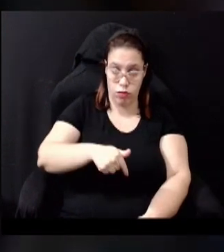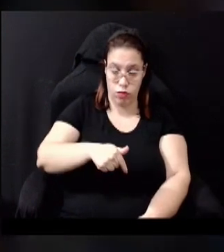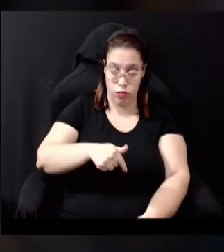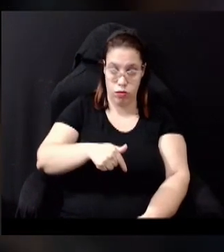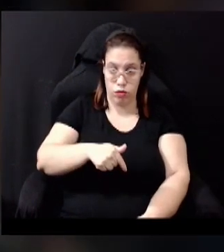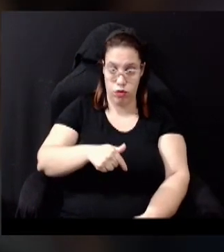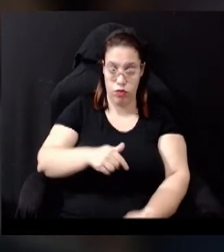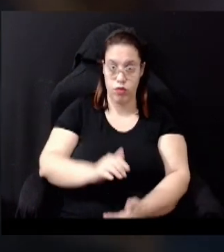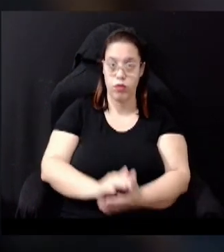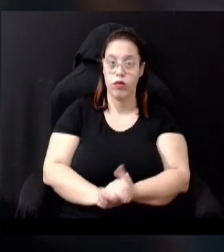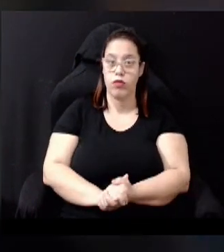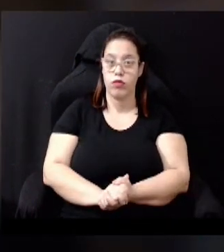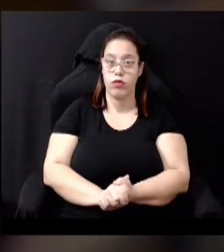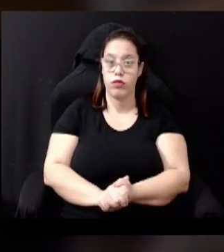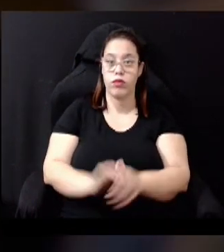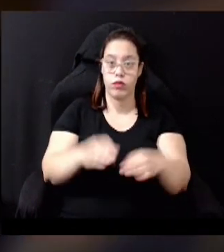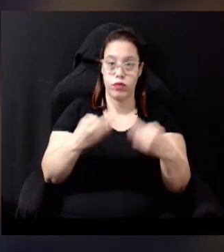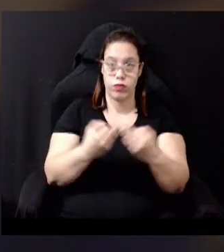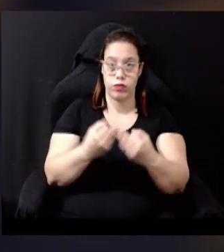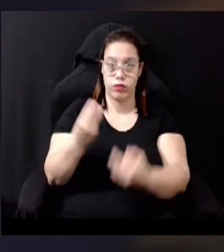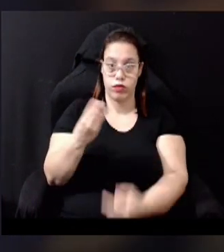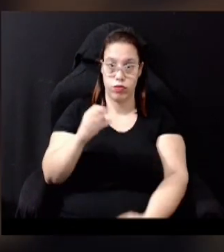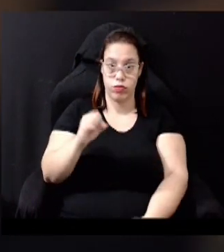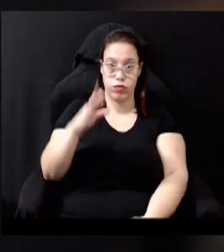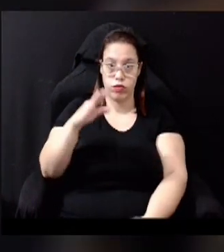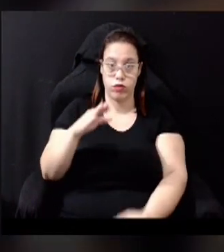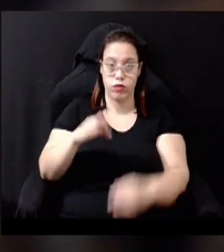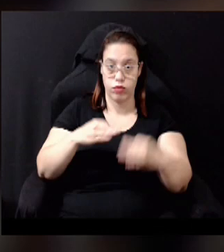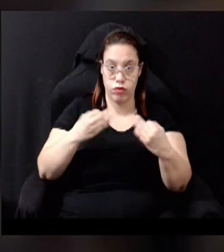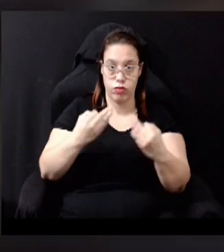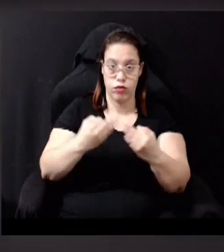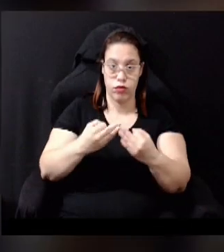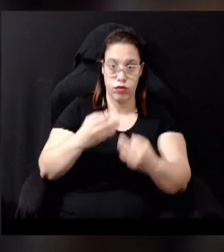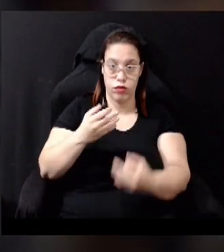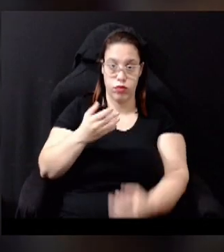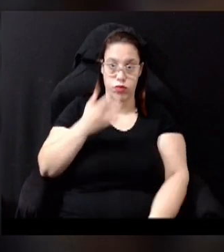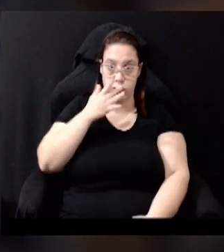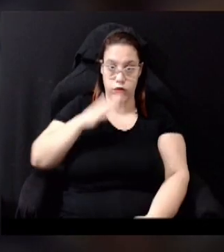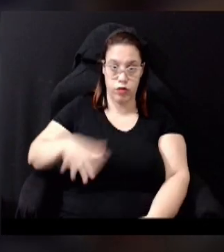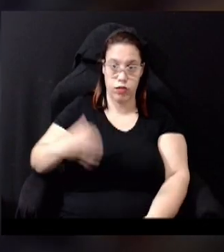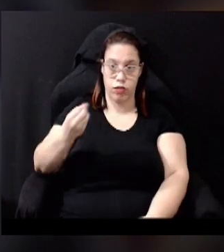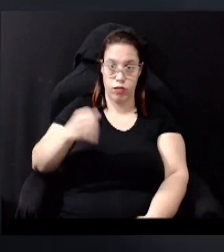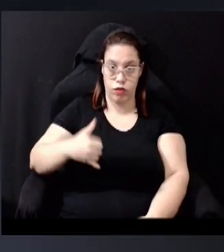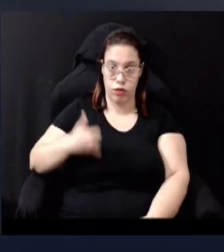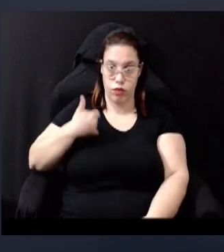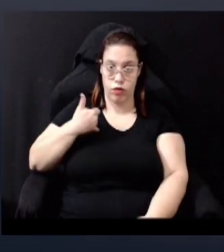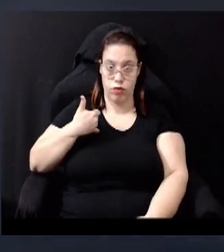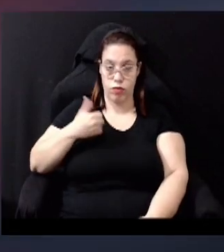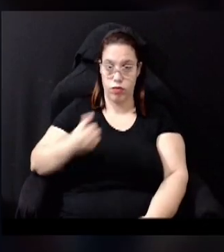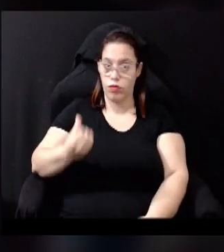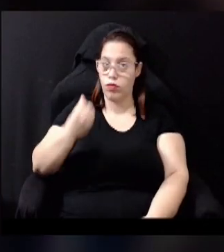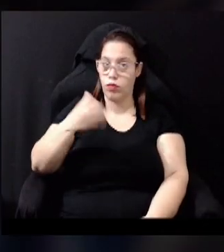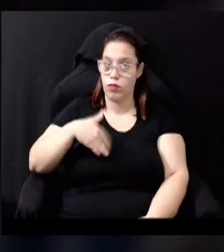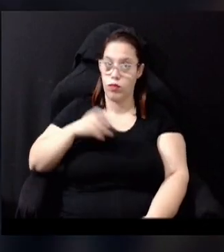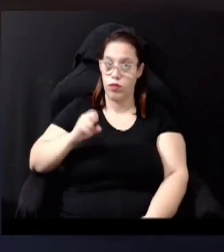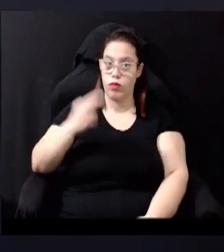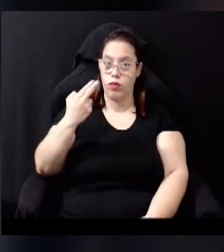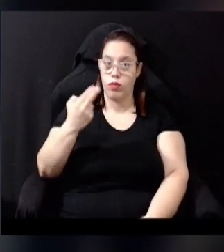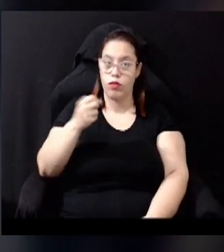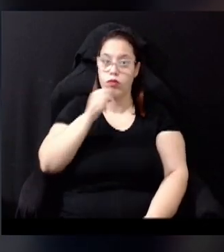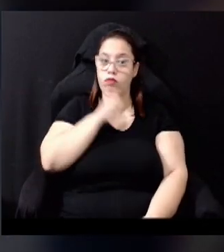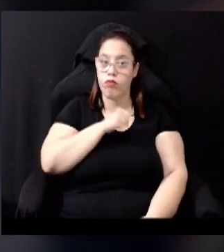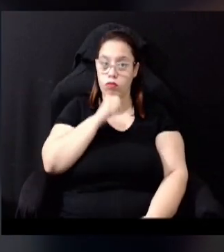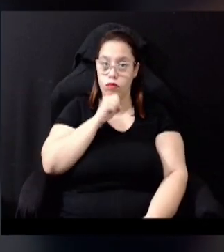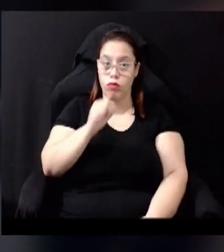209,97. Famílias com 3 ou mais pessoas, com crianças de 0 a 6 anos de idade, ou com pessoa idosa